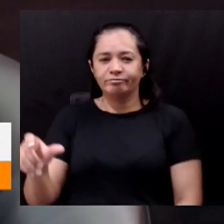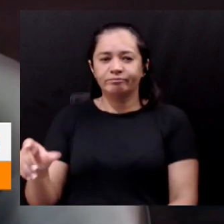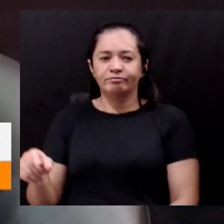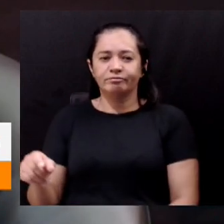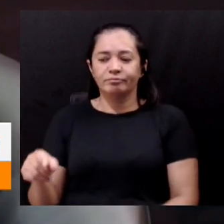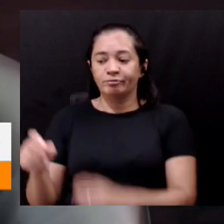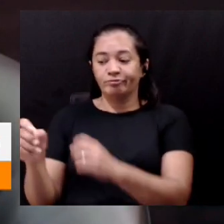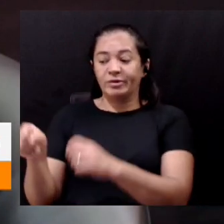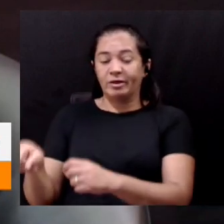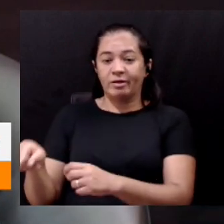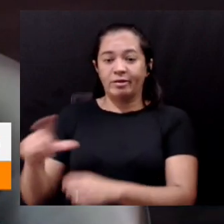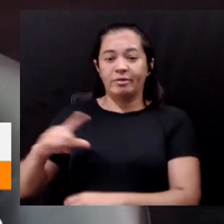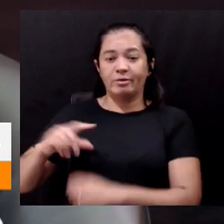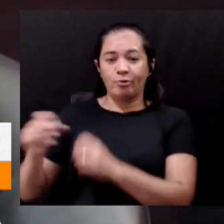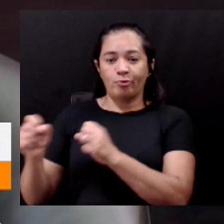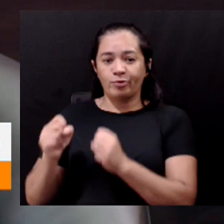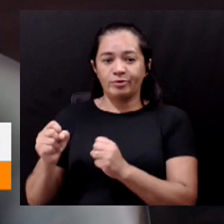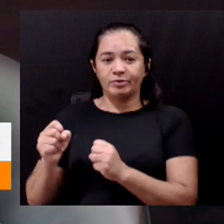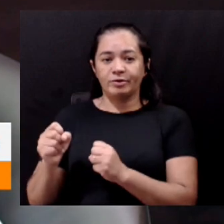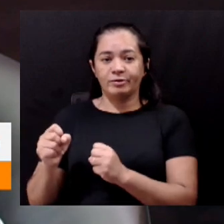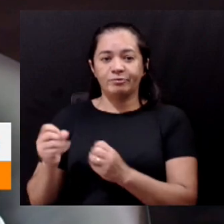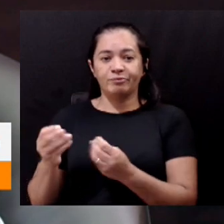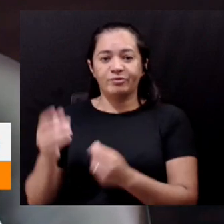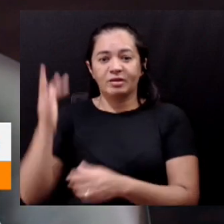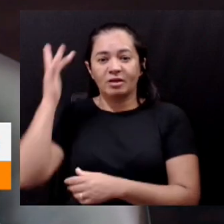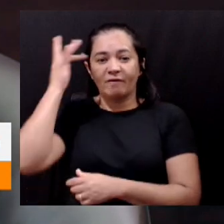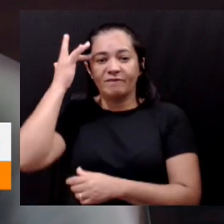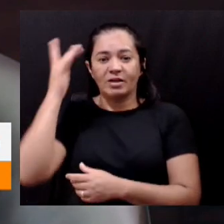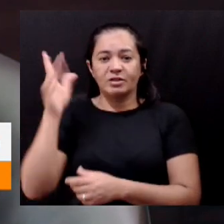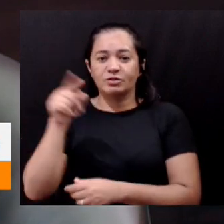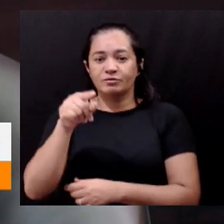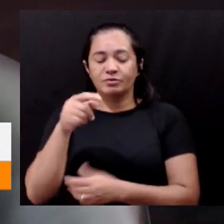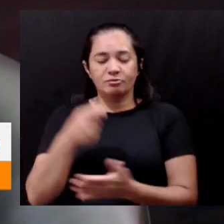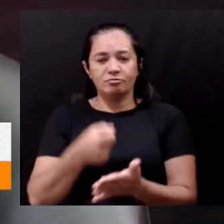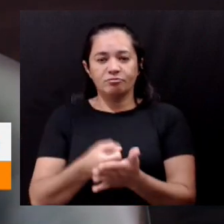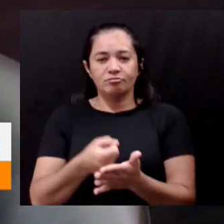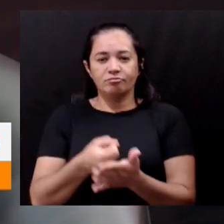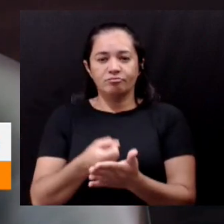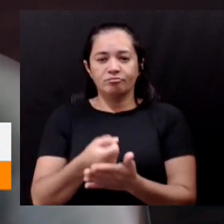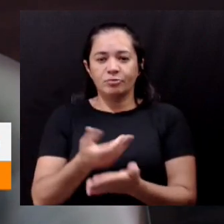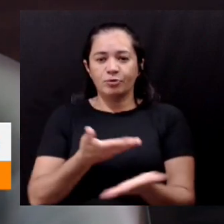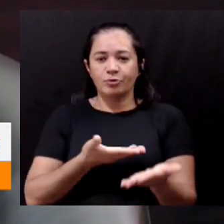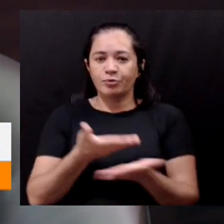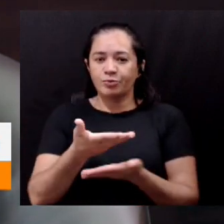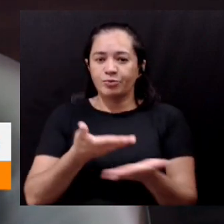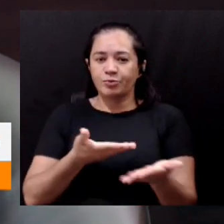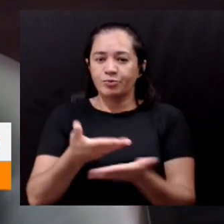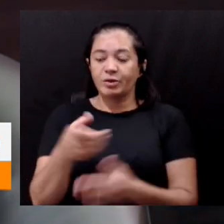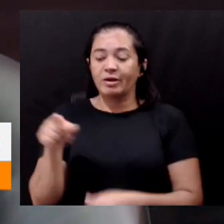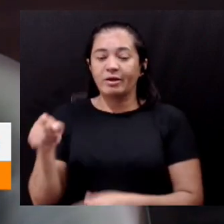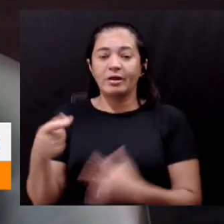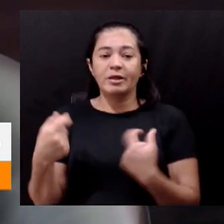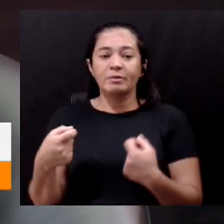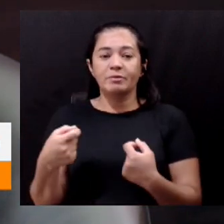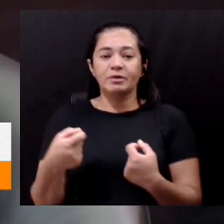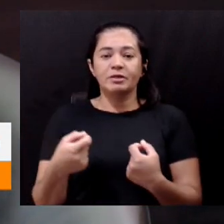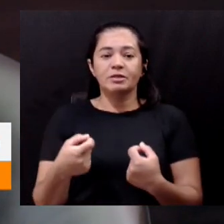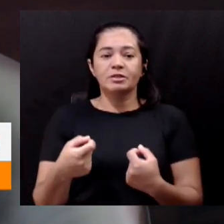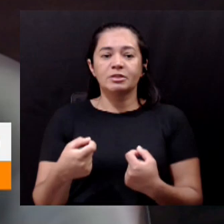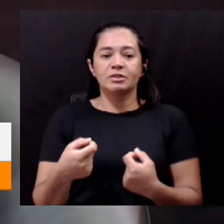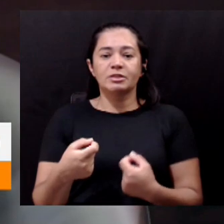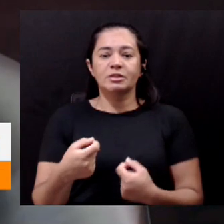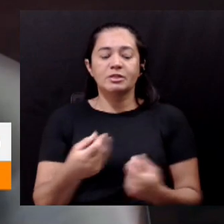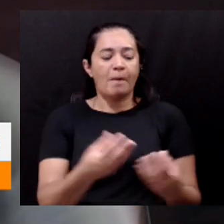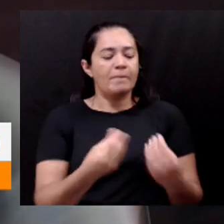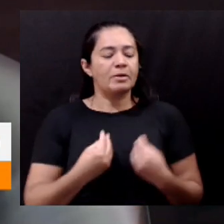fácil, você exigir essa troca onde ele precisa me fornecer muito mais do que eu